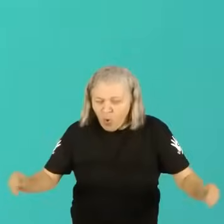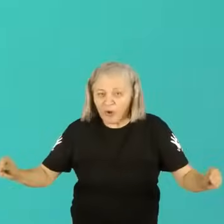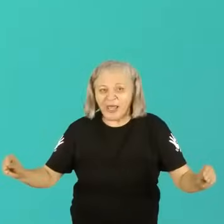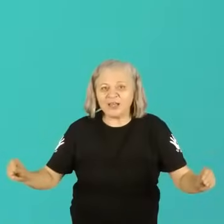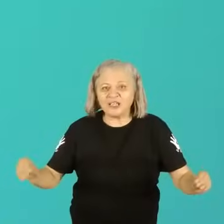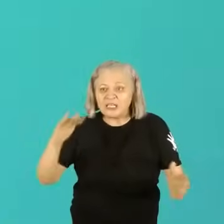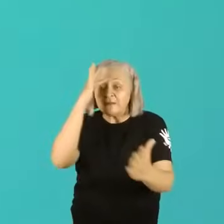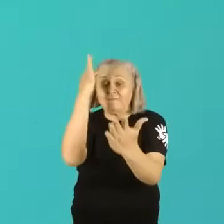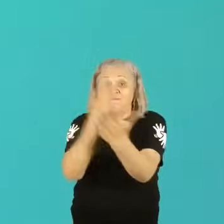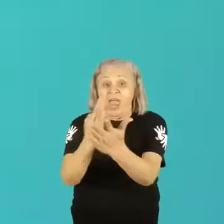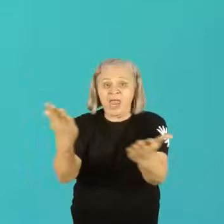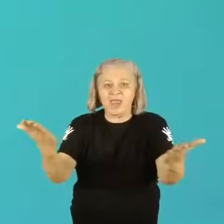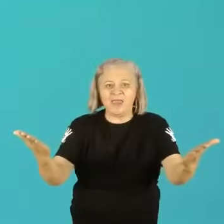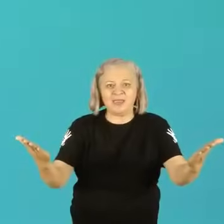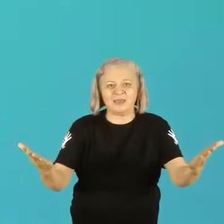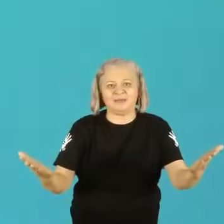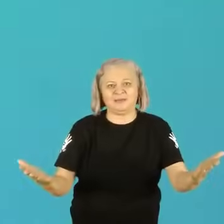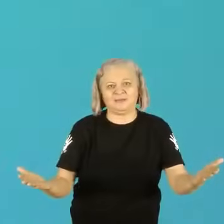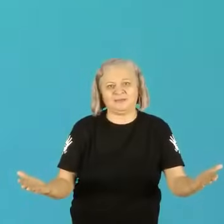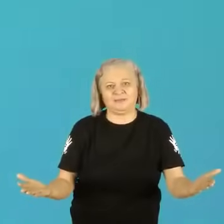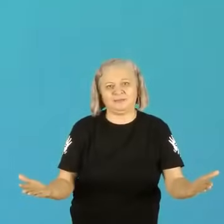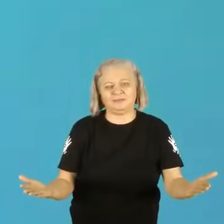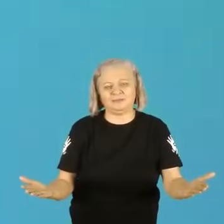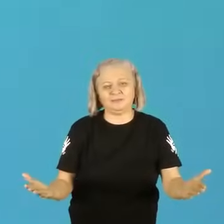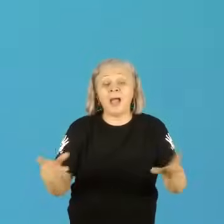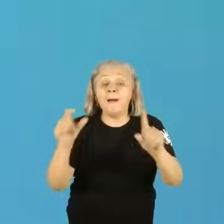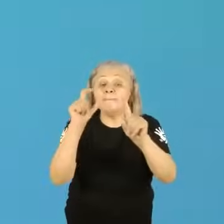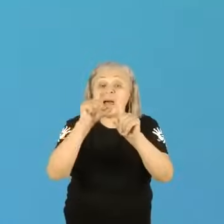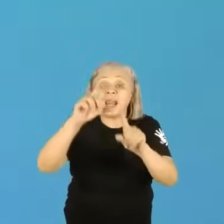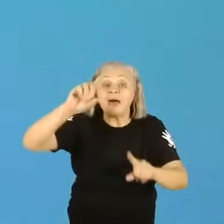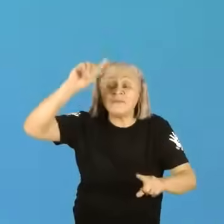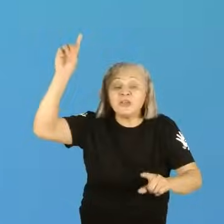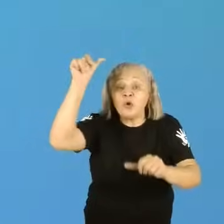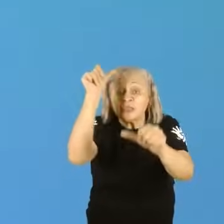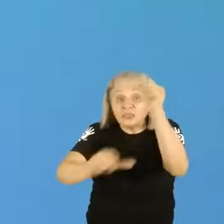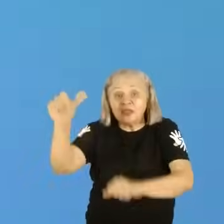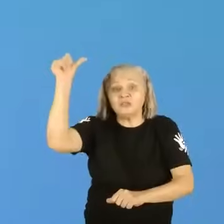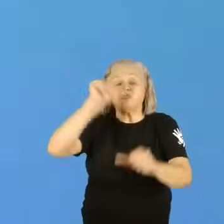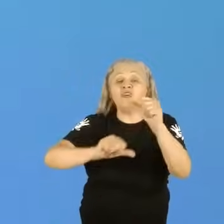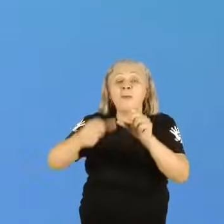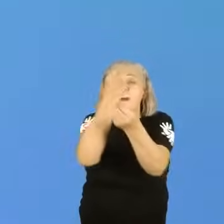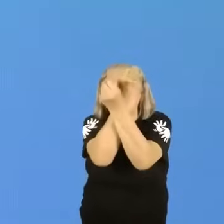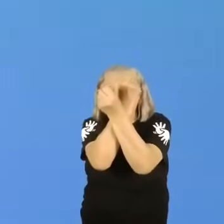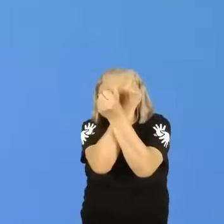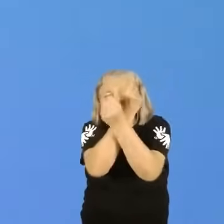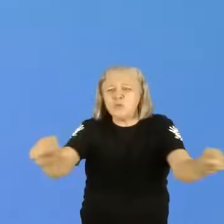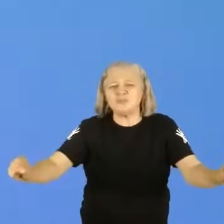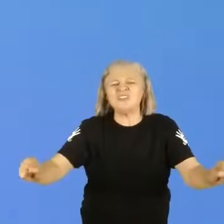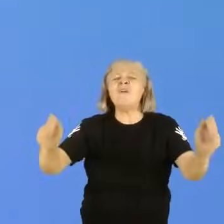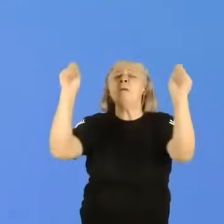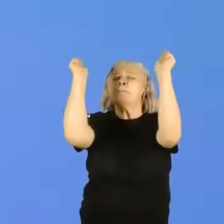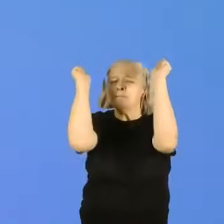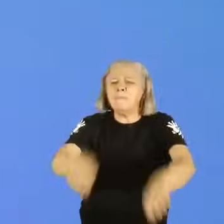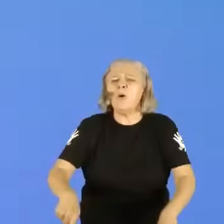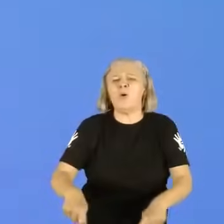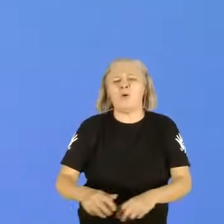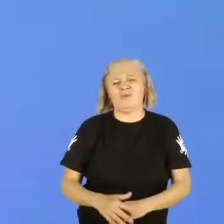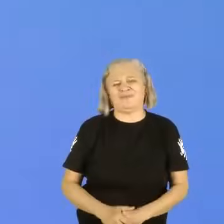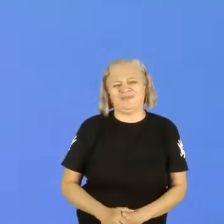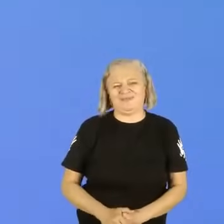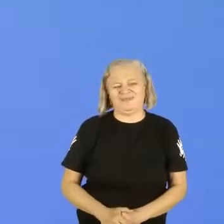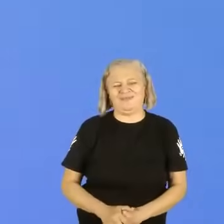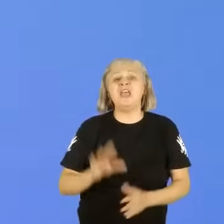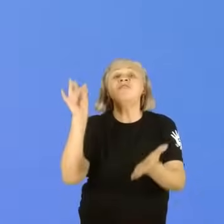A palavra de Deus transforma aquilo que aparentemente é impossível numa